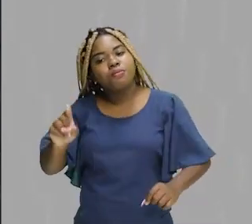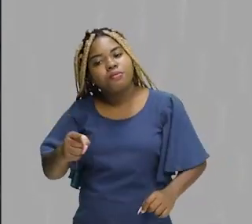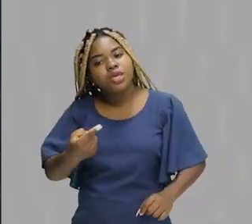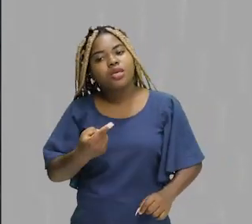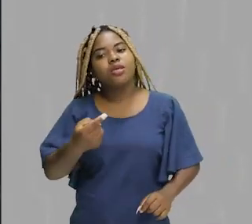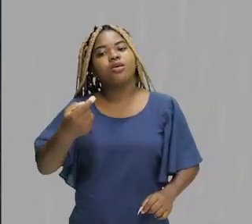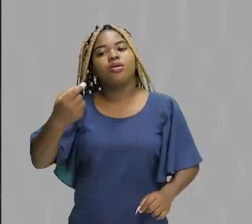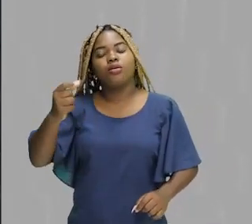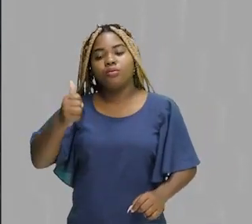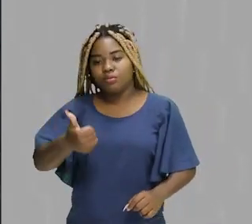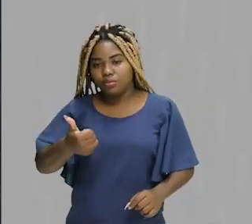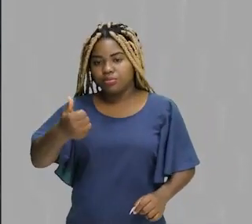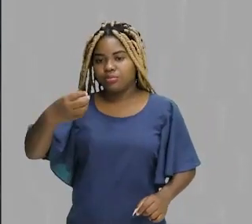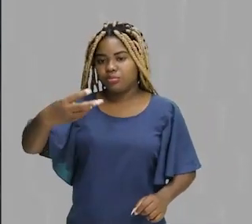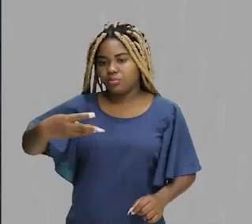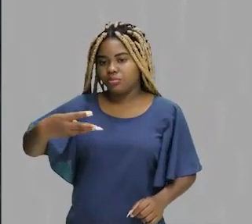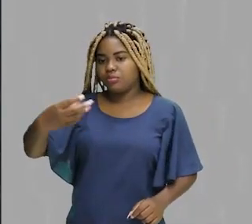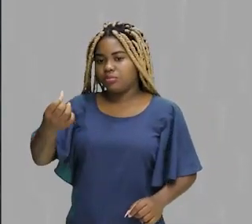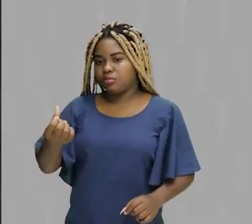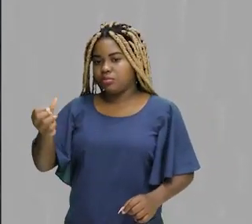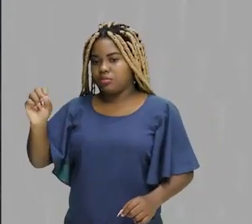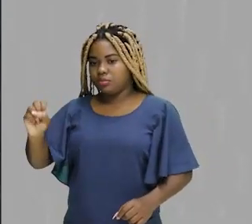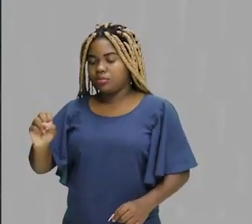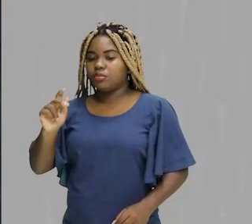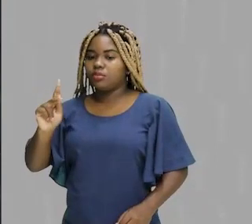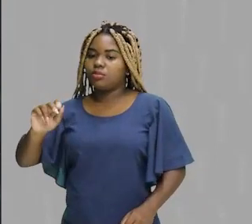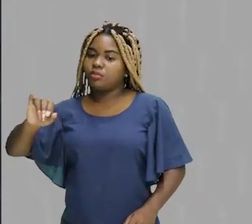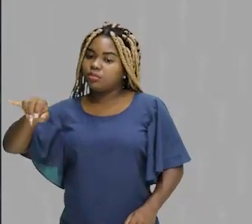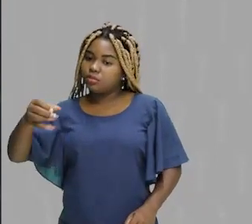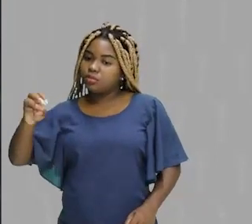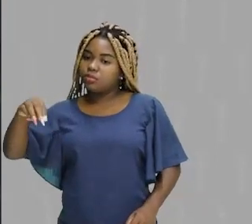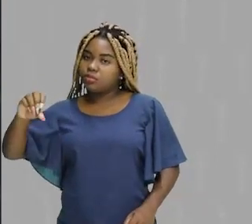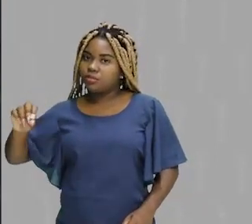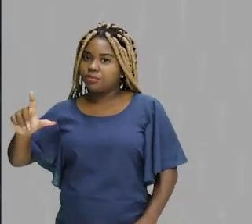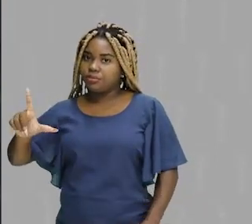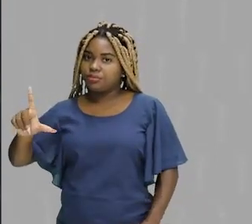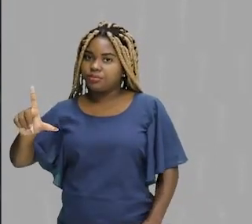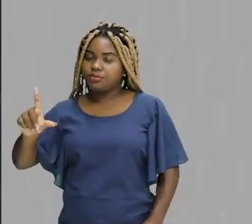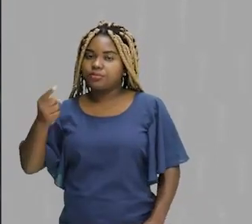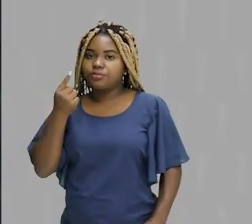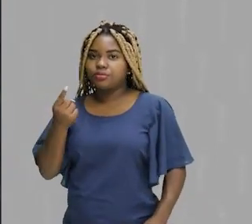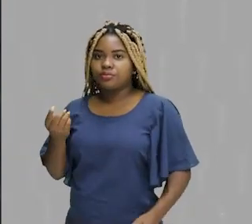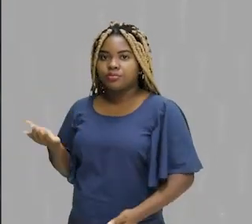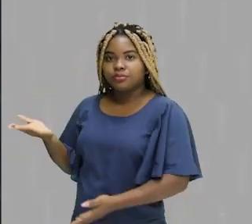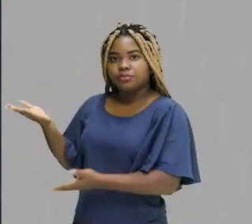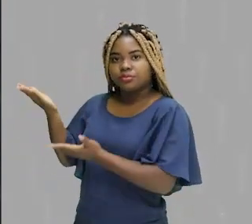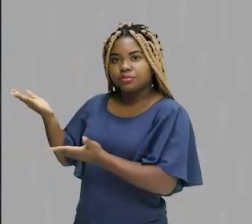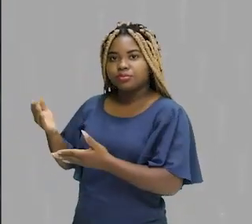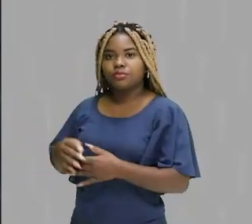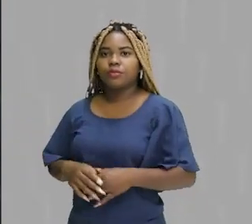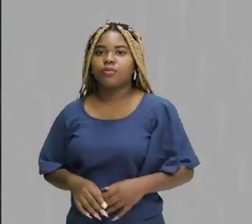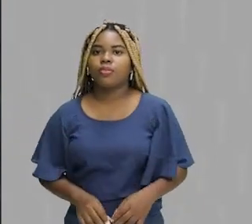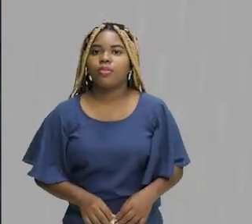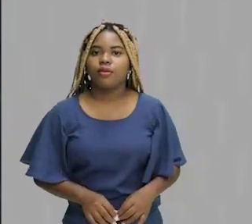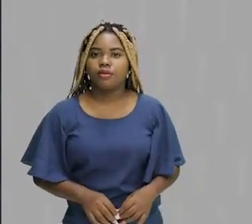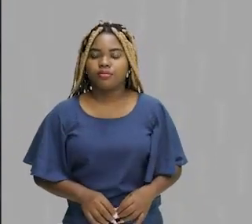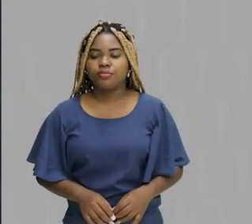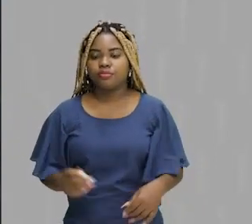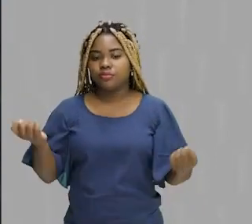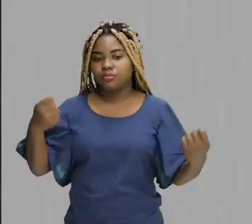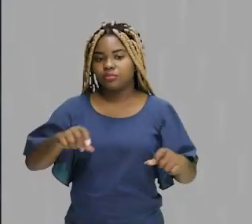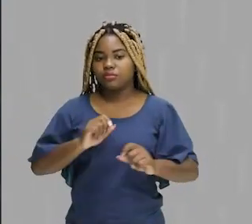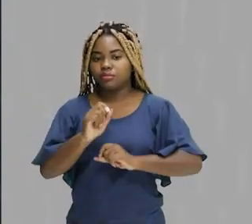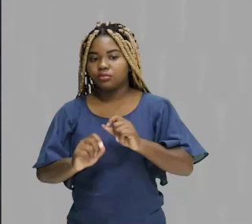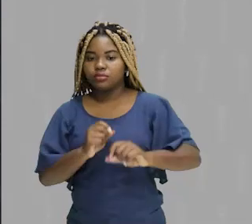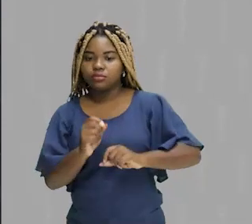1.368 kJ por mol. Tudo bem? Então, assim a gente consegue obter o